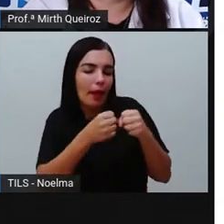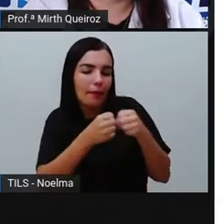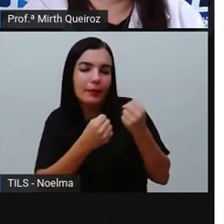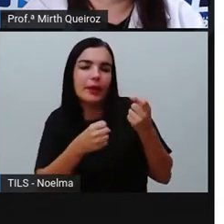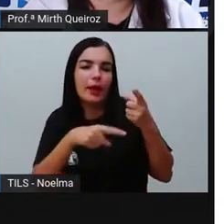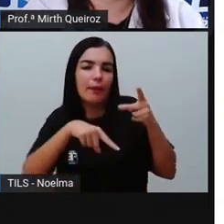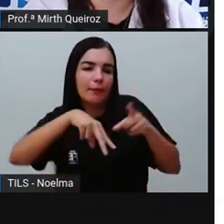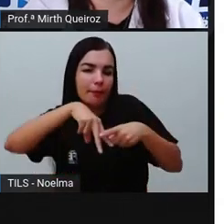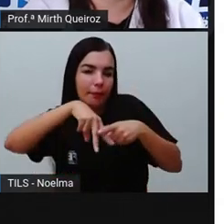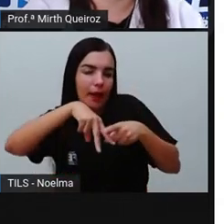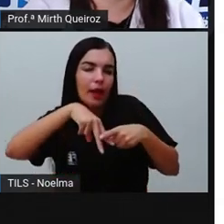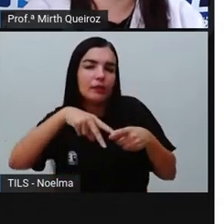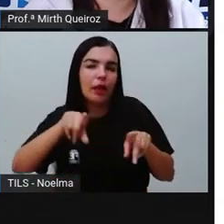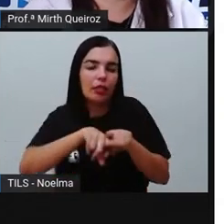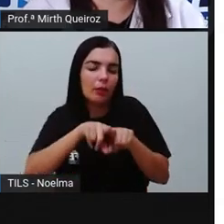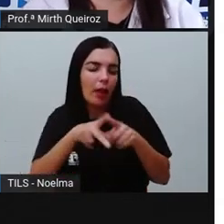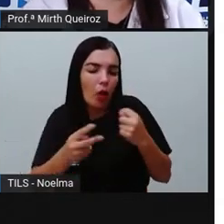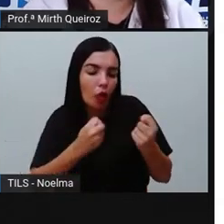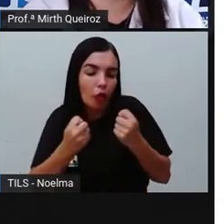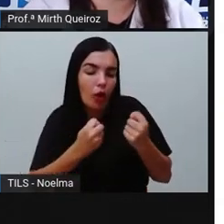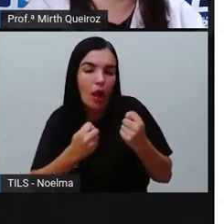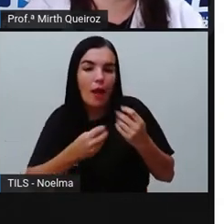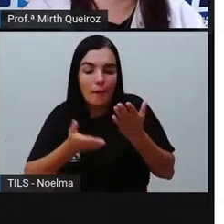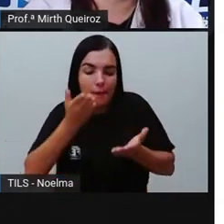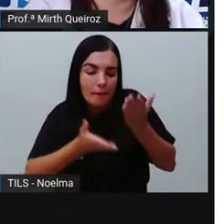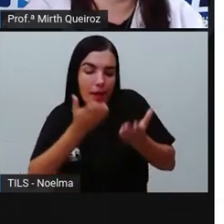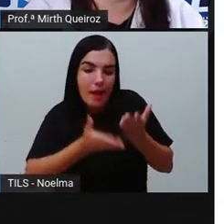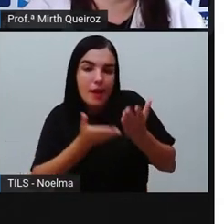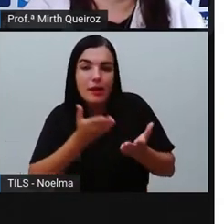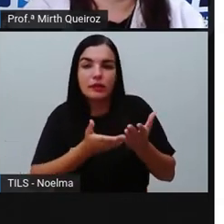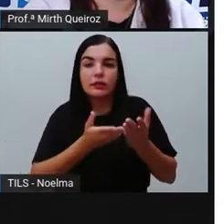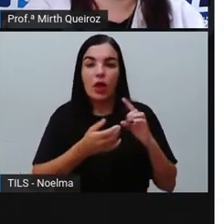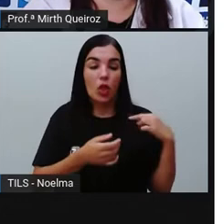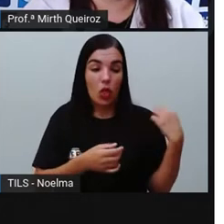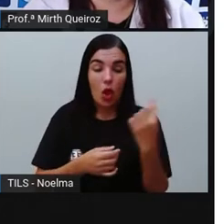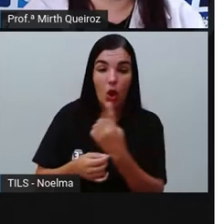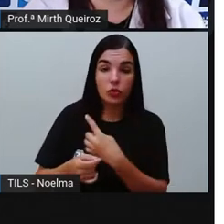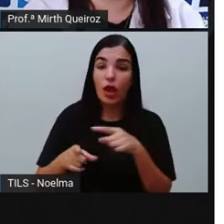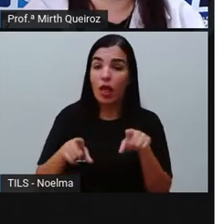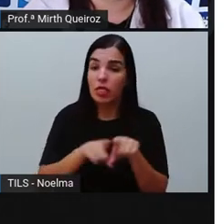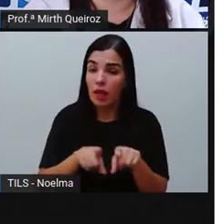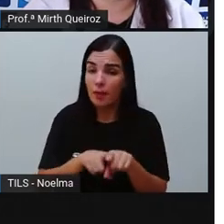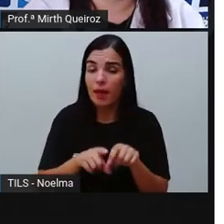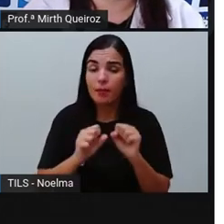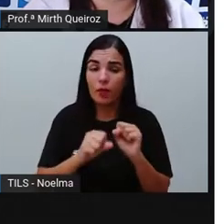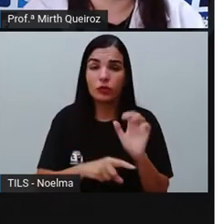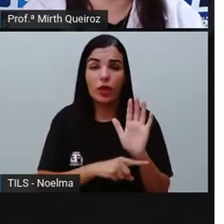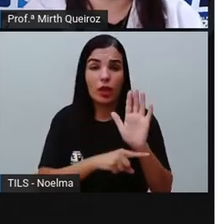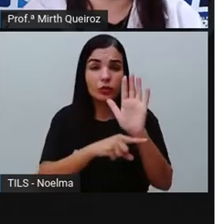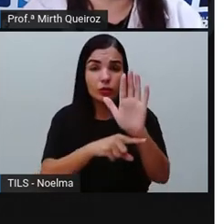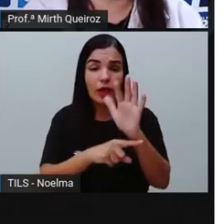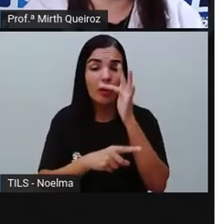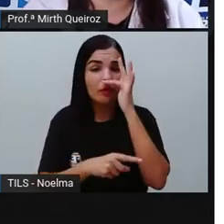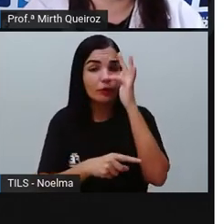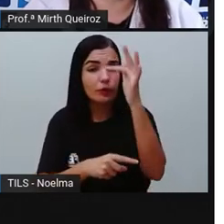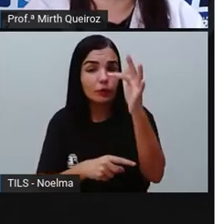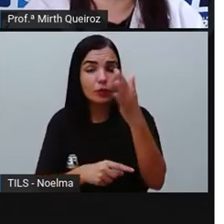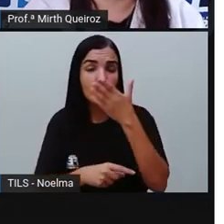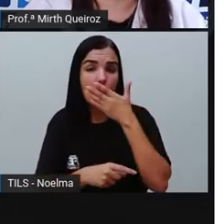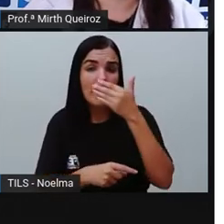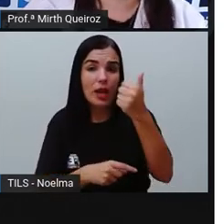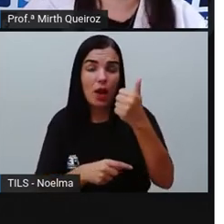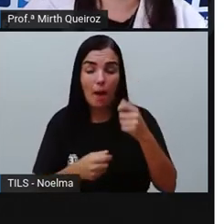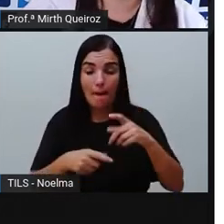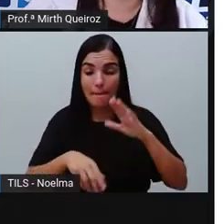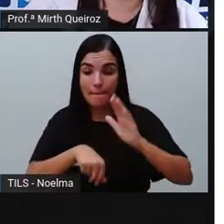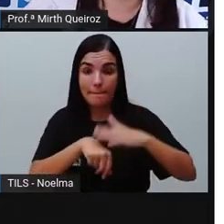controlar o nosso peso, a fim de não gerar aí uma obesidade, ela também vai ajudar para que a gente tenha um futuro mais ativo.